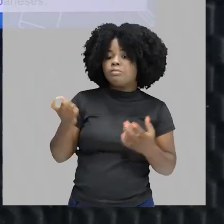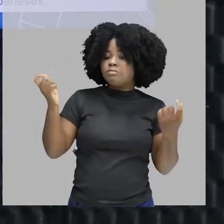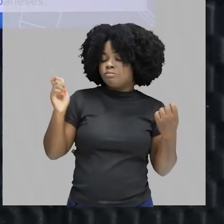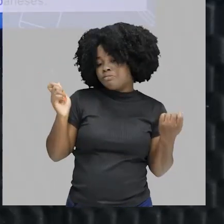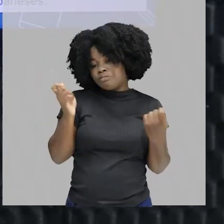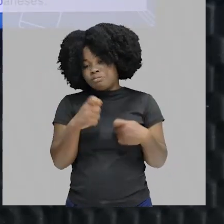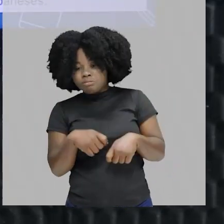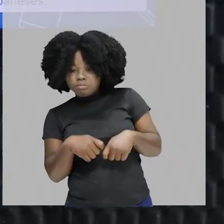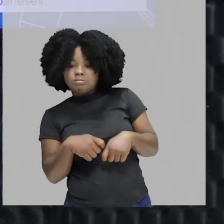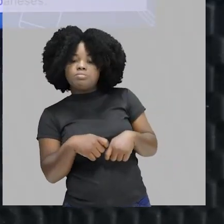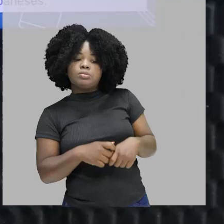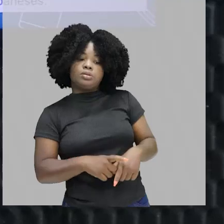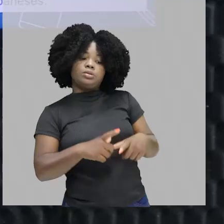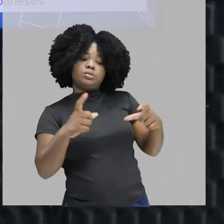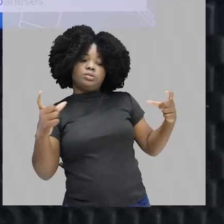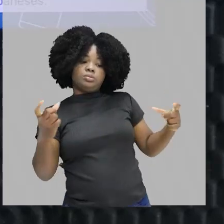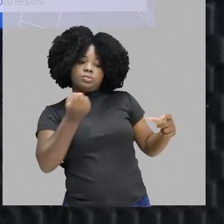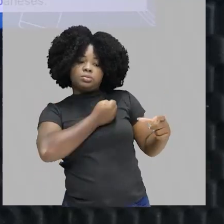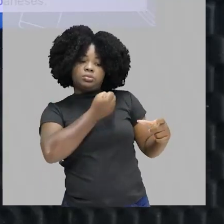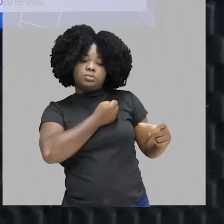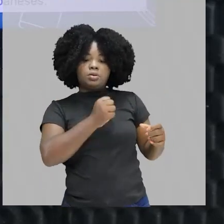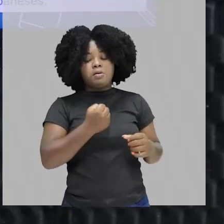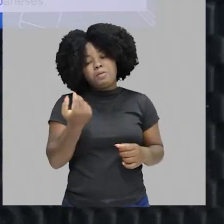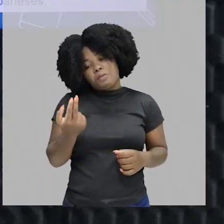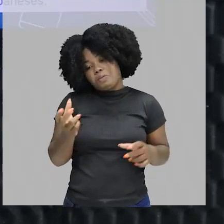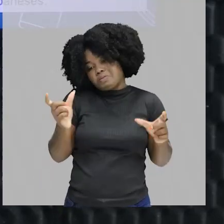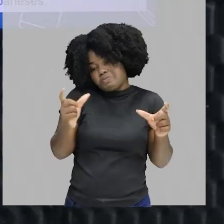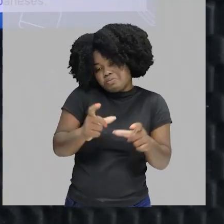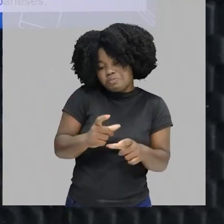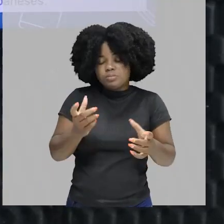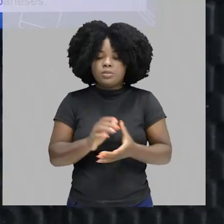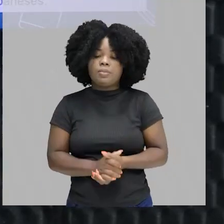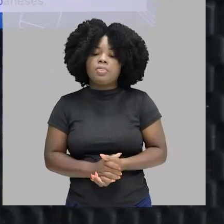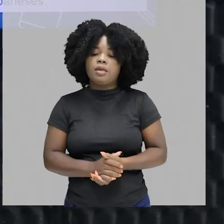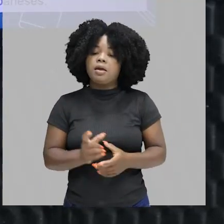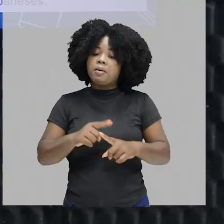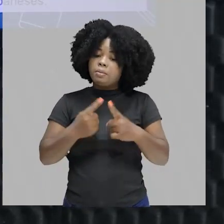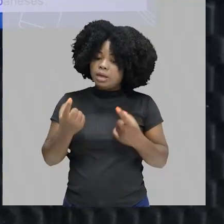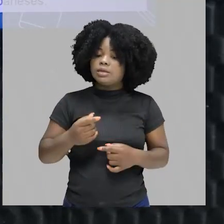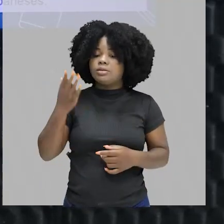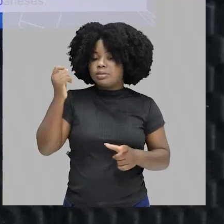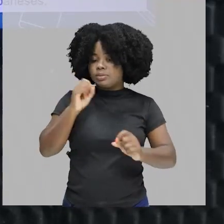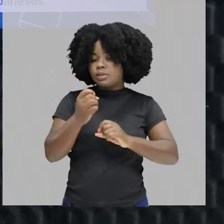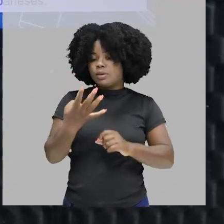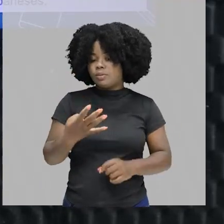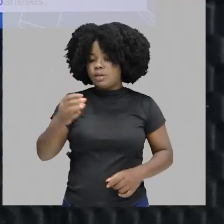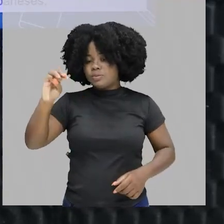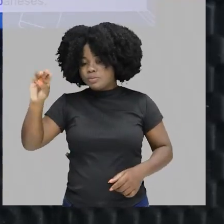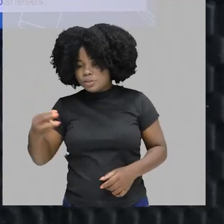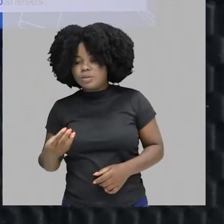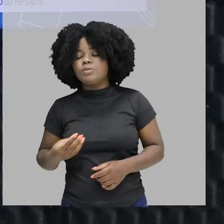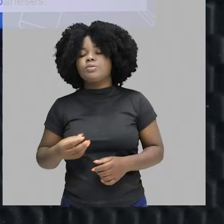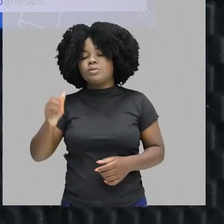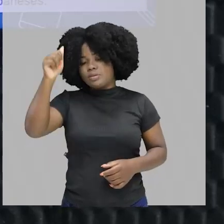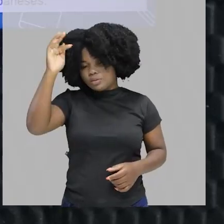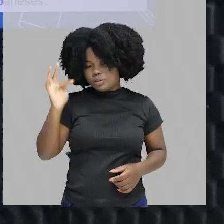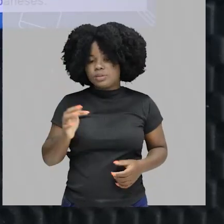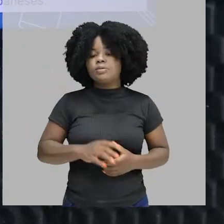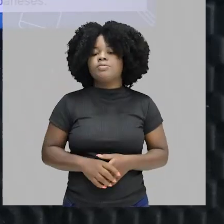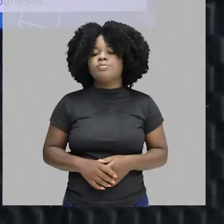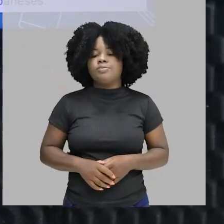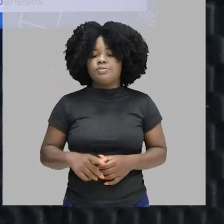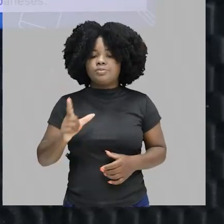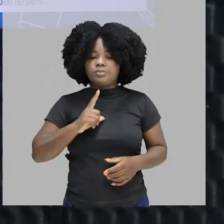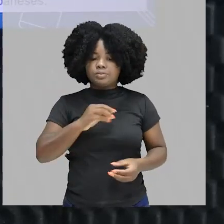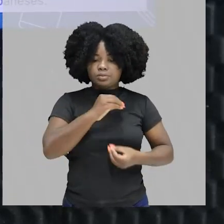certo? Mas estima-se aí que 4 milhões de africanos vieram para o Brasil durante o processo de escravidão, tá? Que são aí as nossas etnias matrizes,